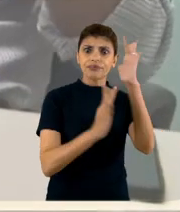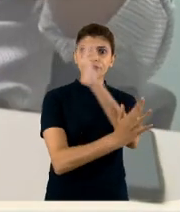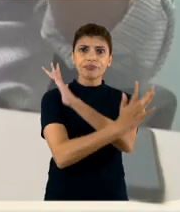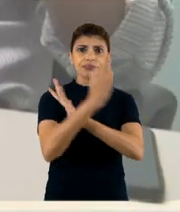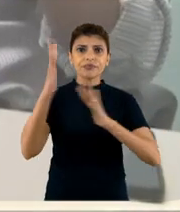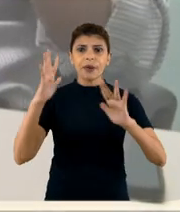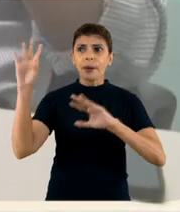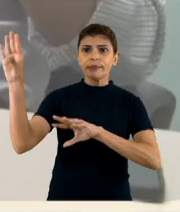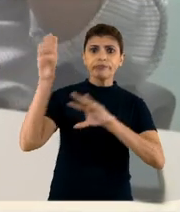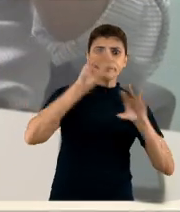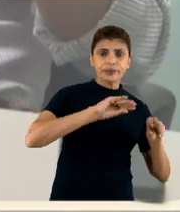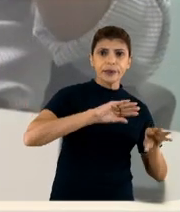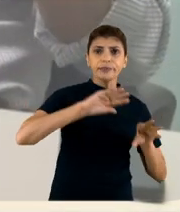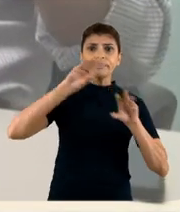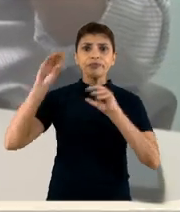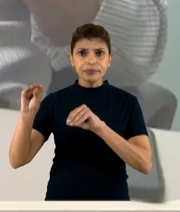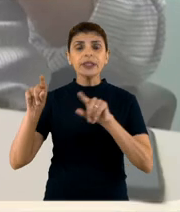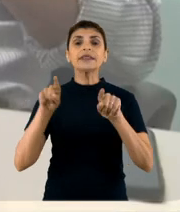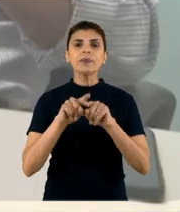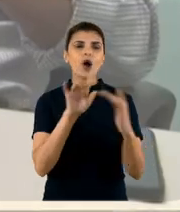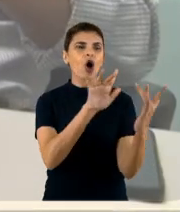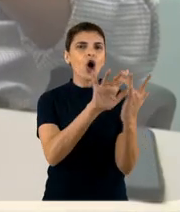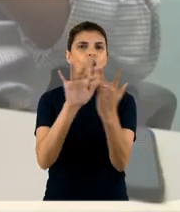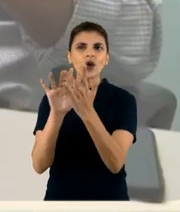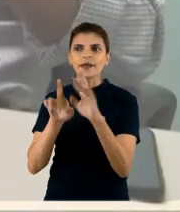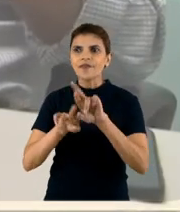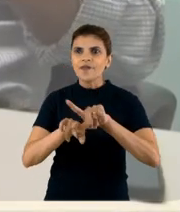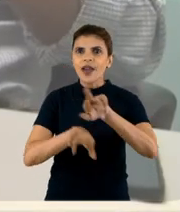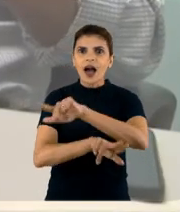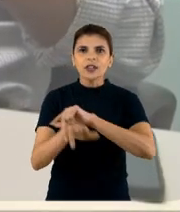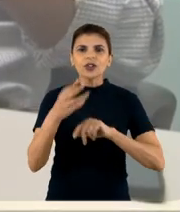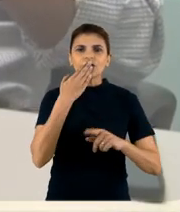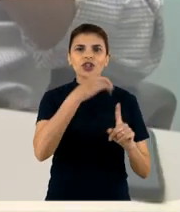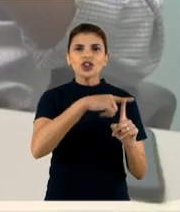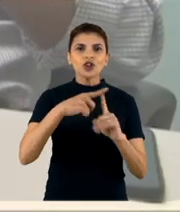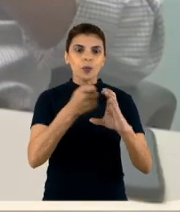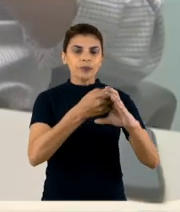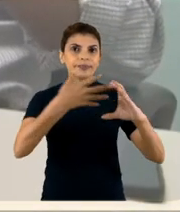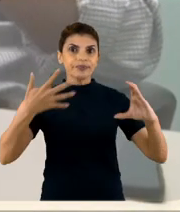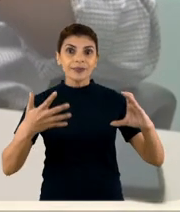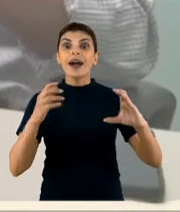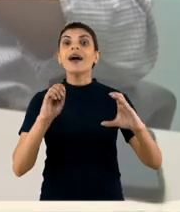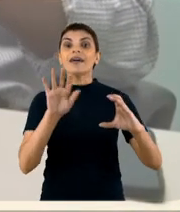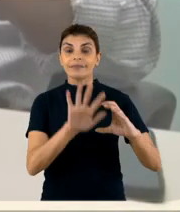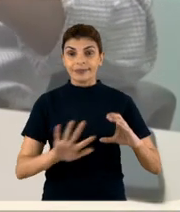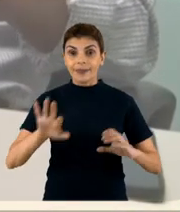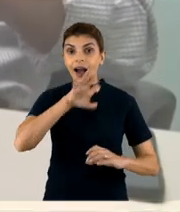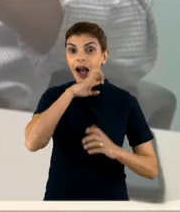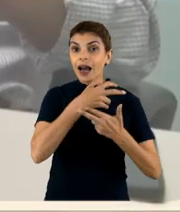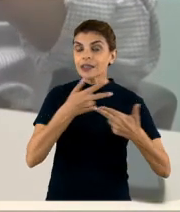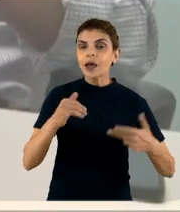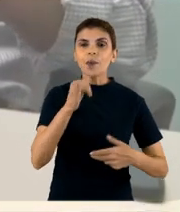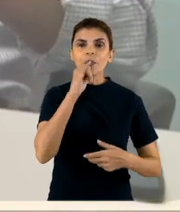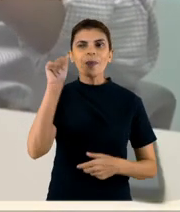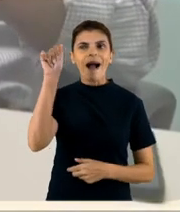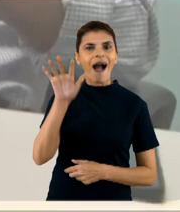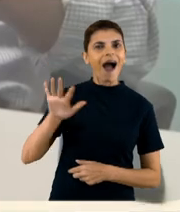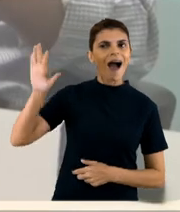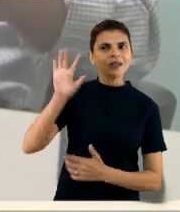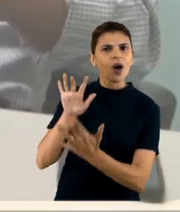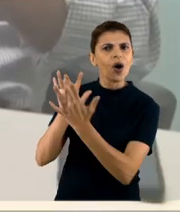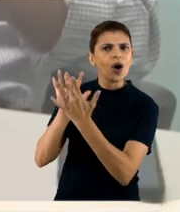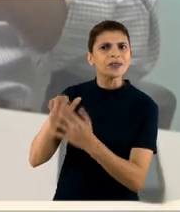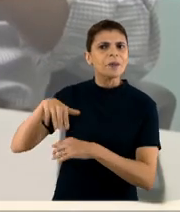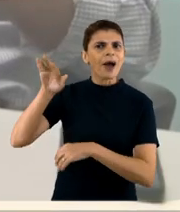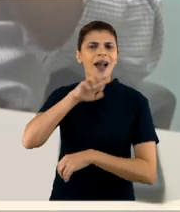para o outro, os fluxos migratórios, o contato frequente entre diversas espécies de animais, isso acontece muito em regiões muito habitadas, como é o caso ali